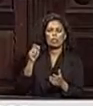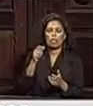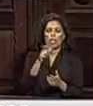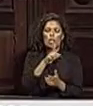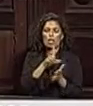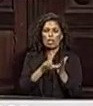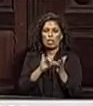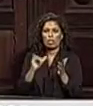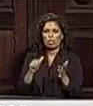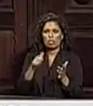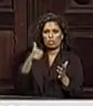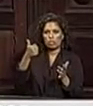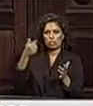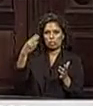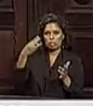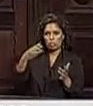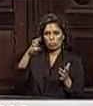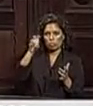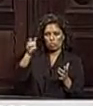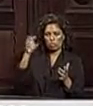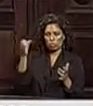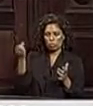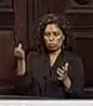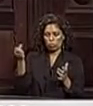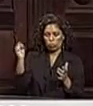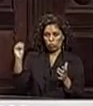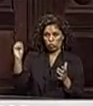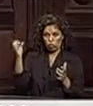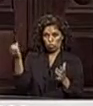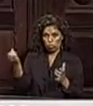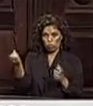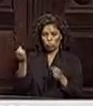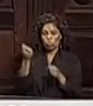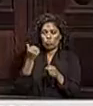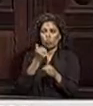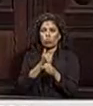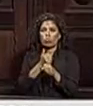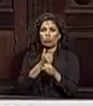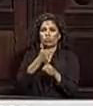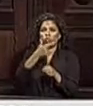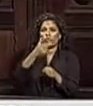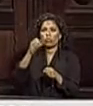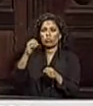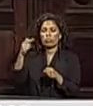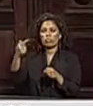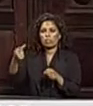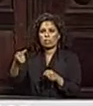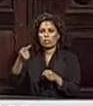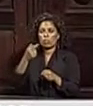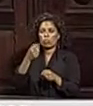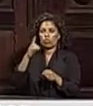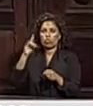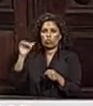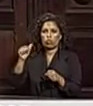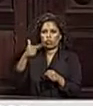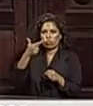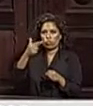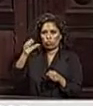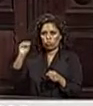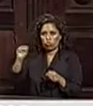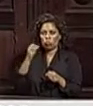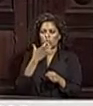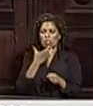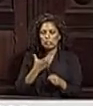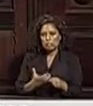13.586, de 28 de dezembro de 2017, que dispõe sobre o tratamento tributário das atividades